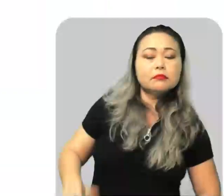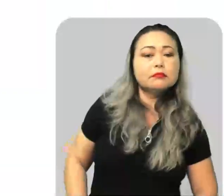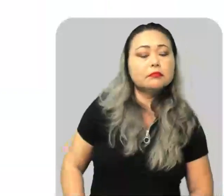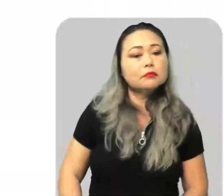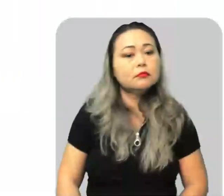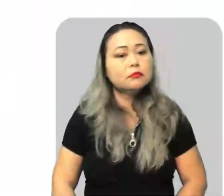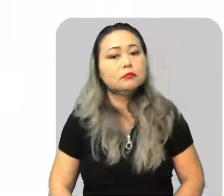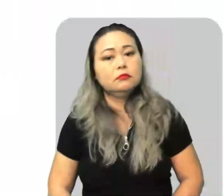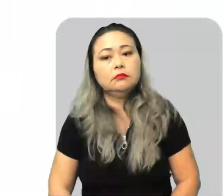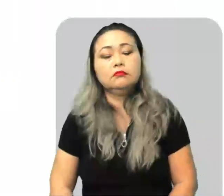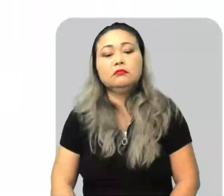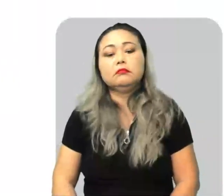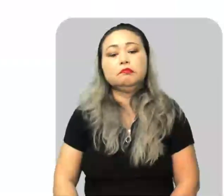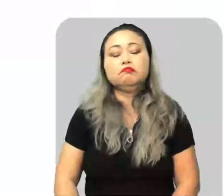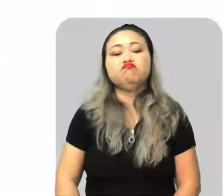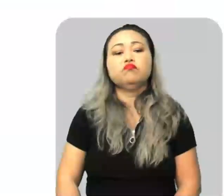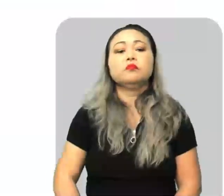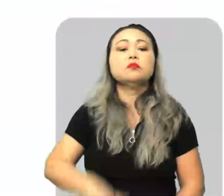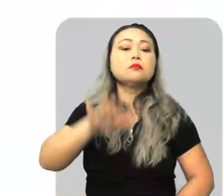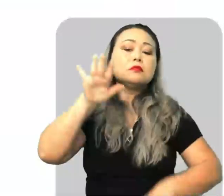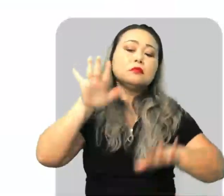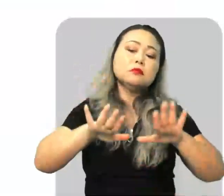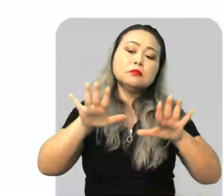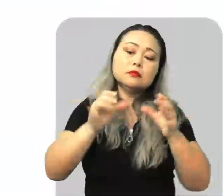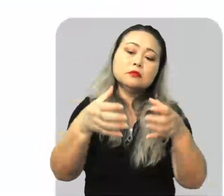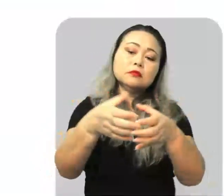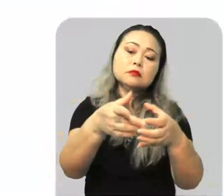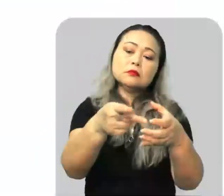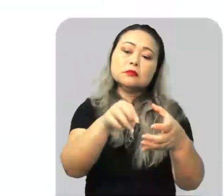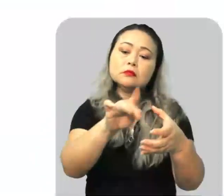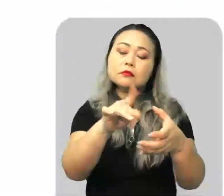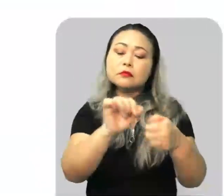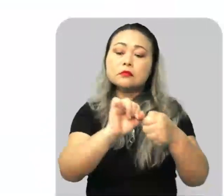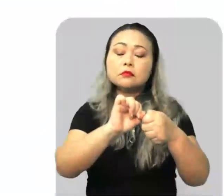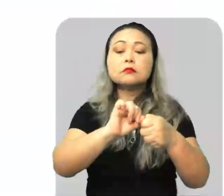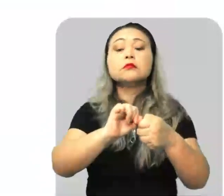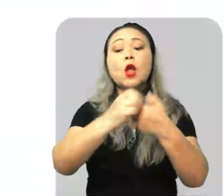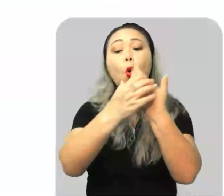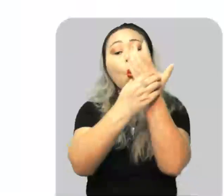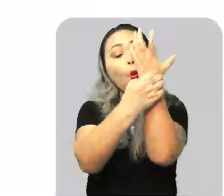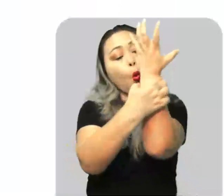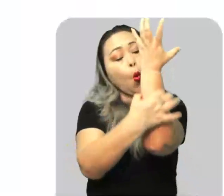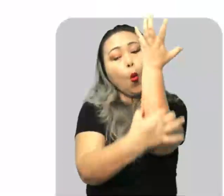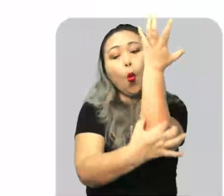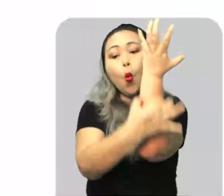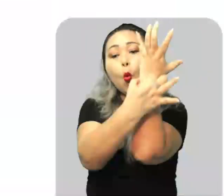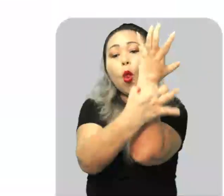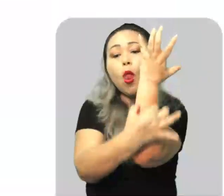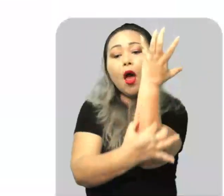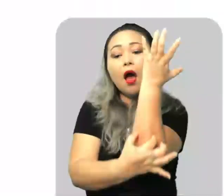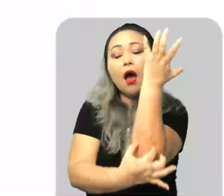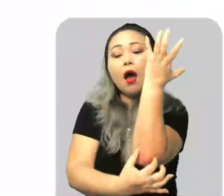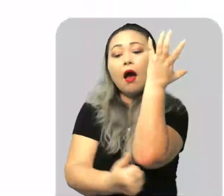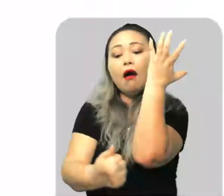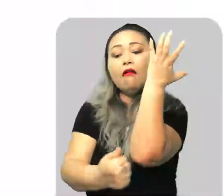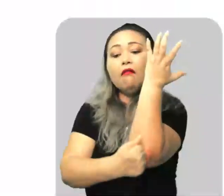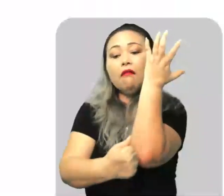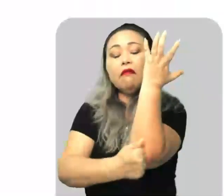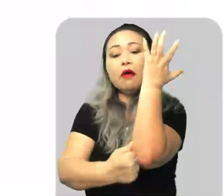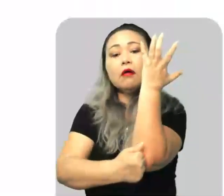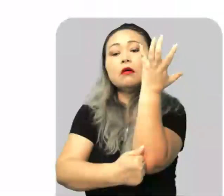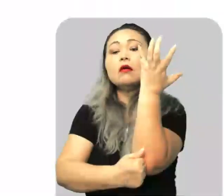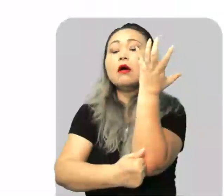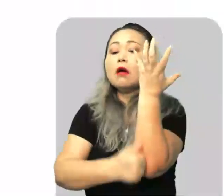Vamos lá? Algumas espécies possuem coluna vertebral e, por esse motivo,